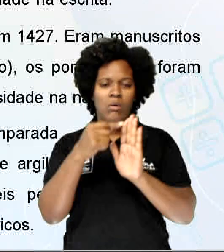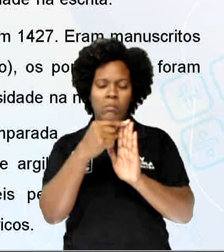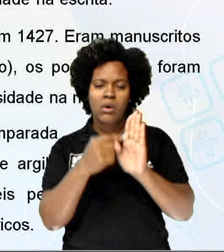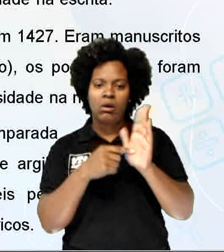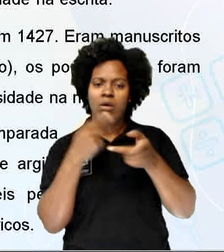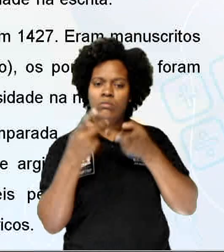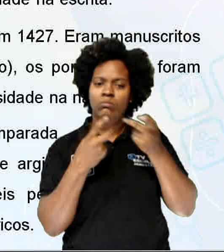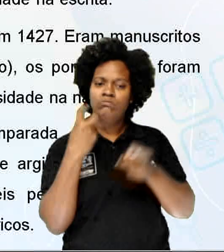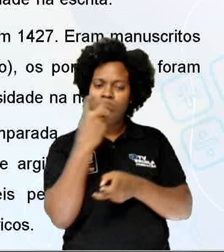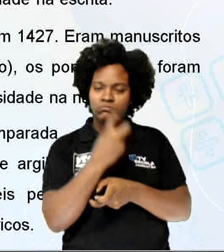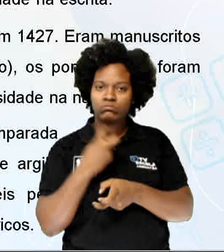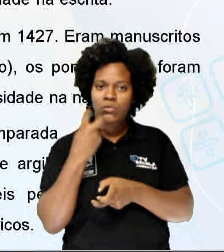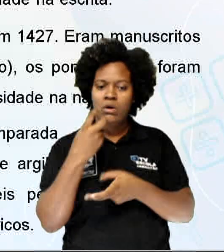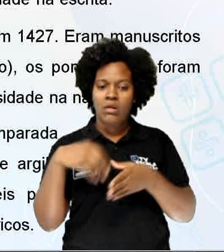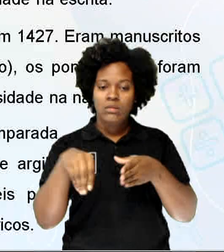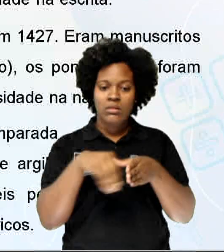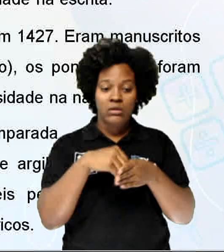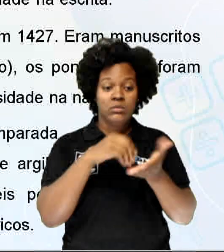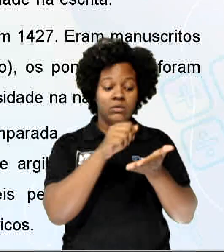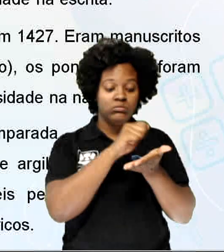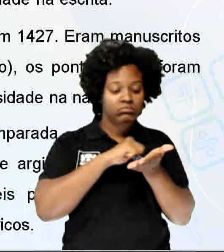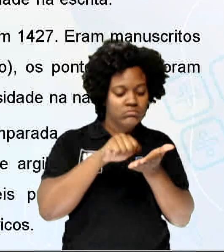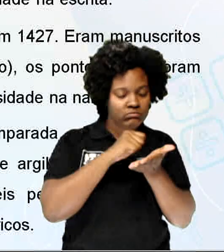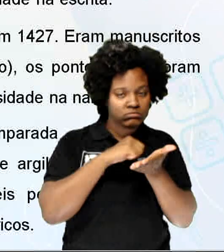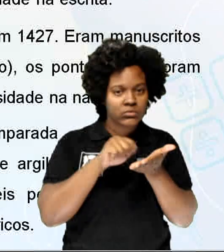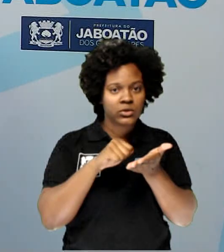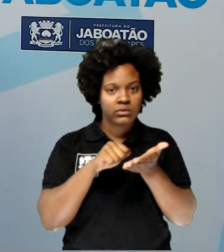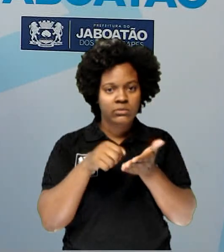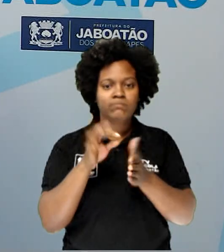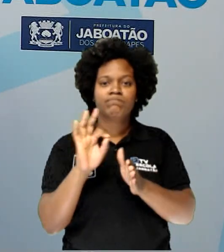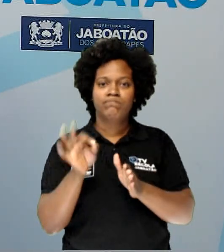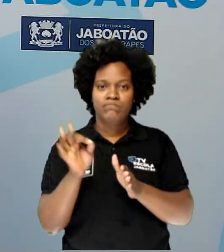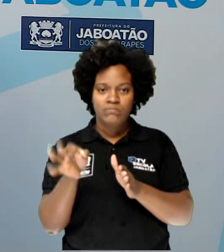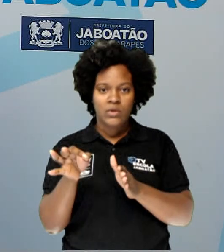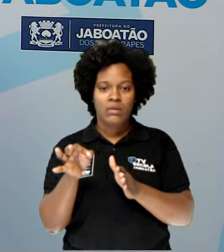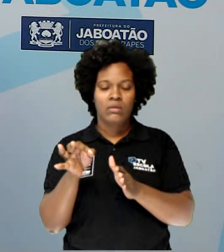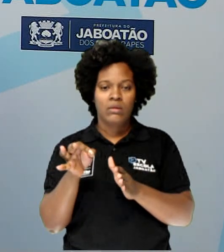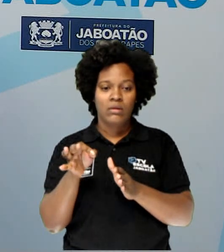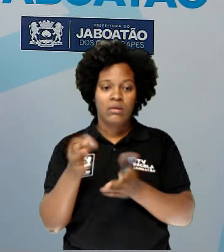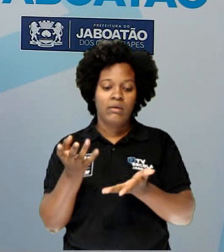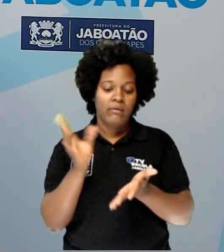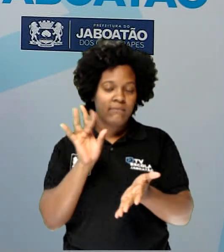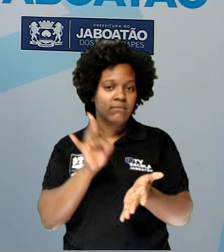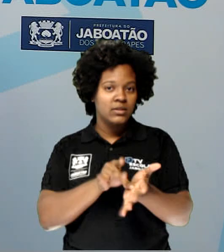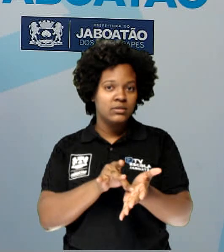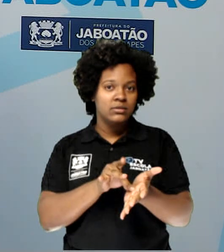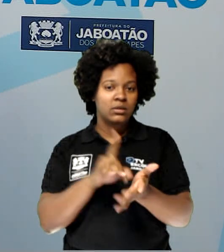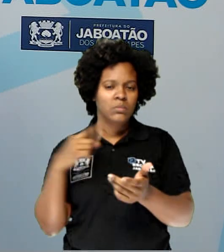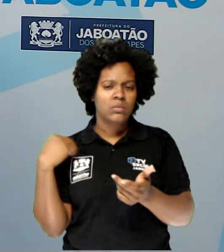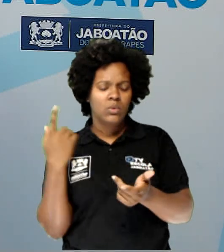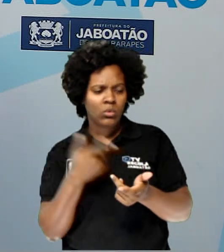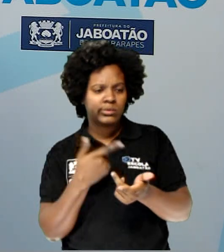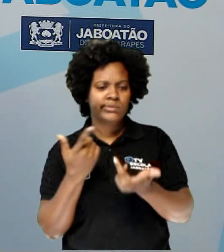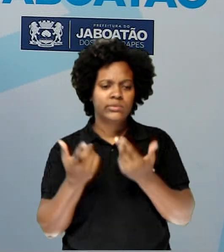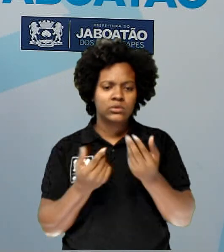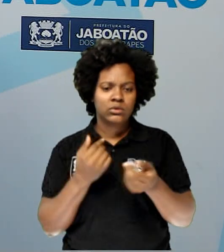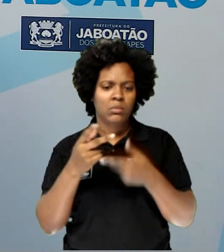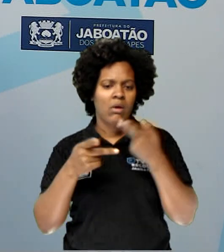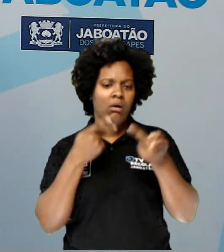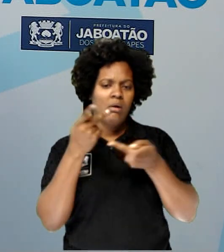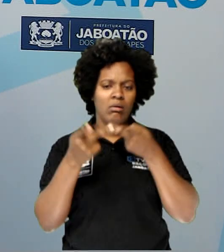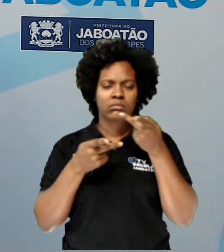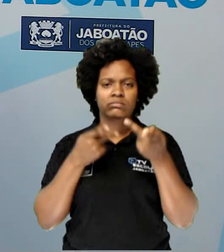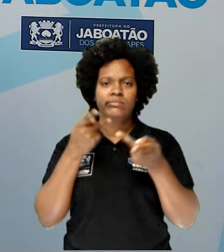oralidade na escrita. Pessoal, com certeza esse item é verdadeiro. Nós, quando estamos